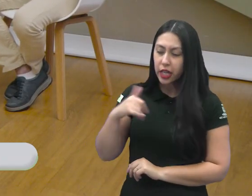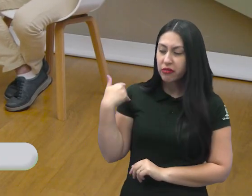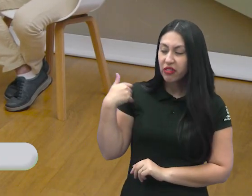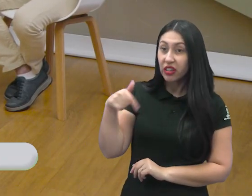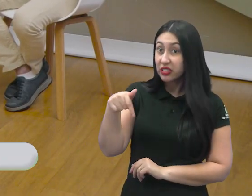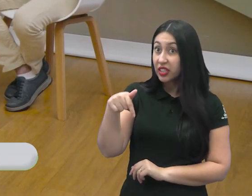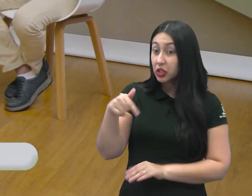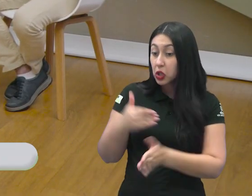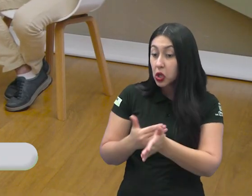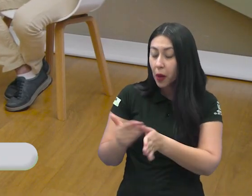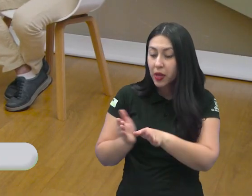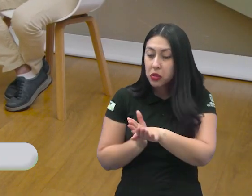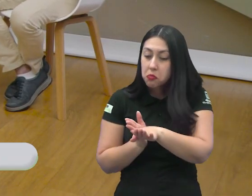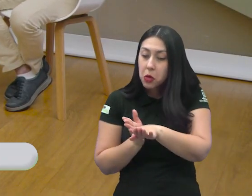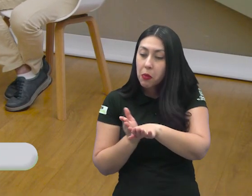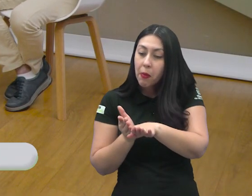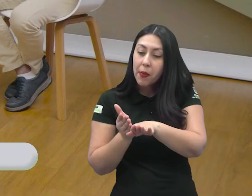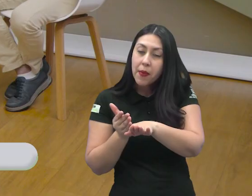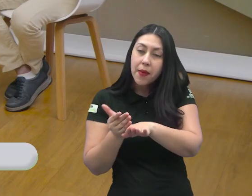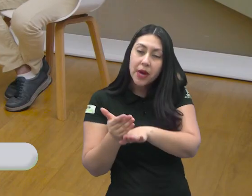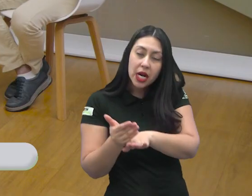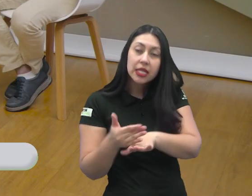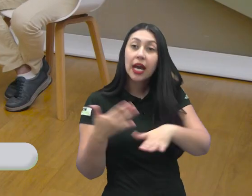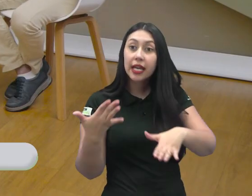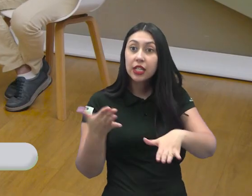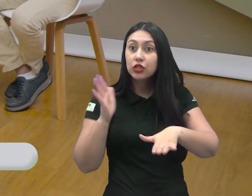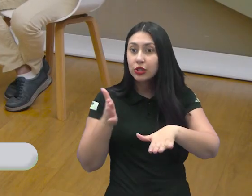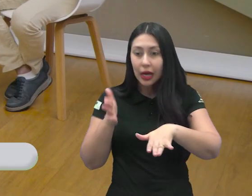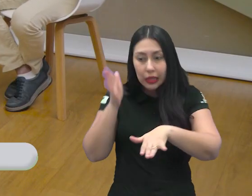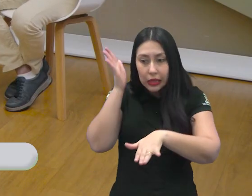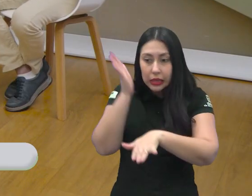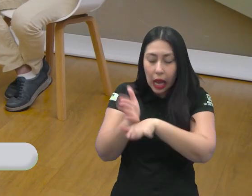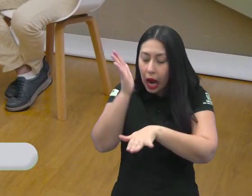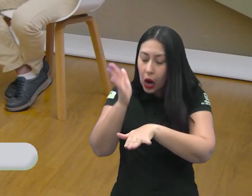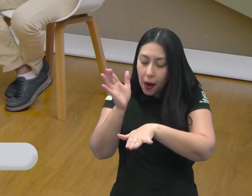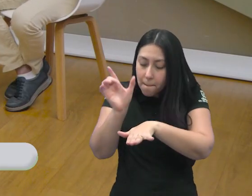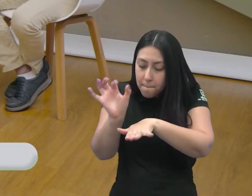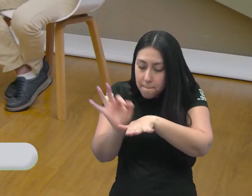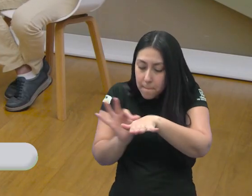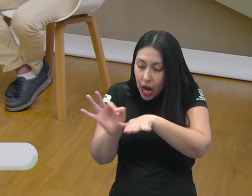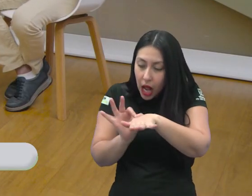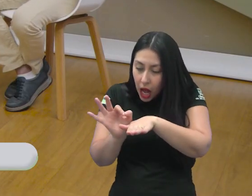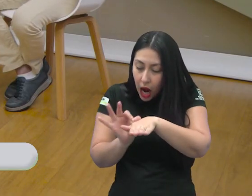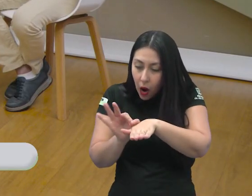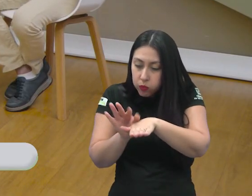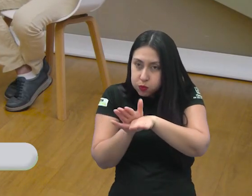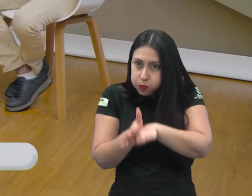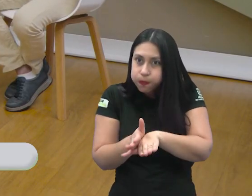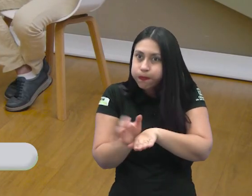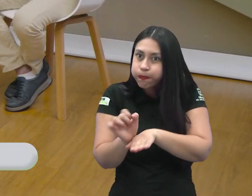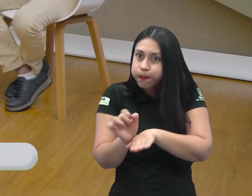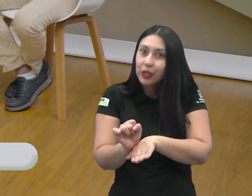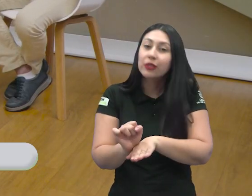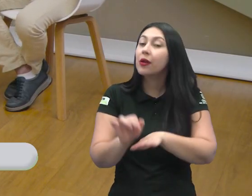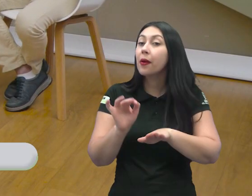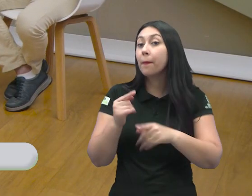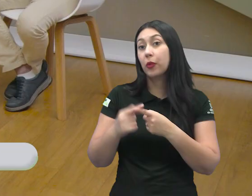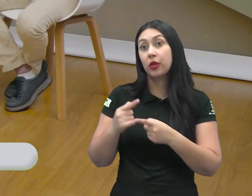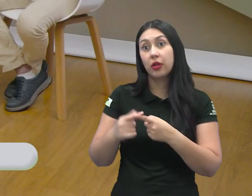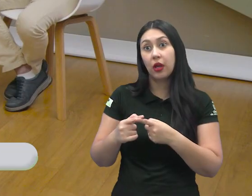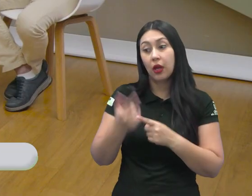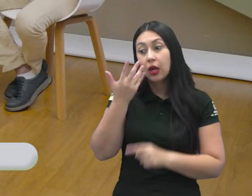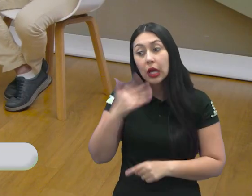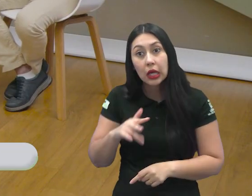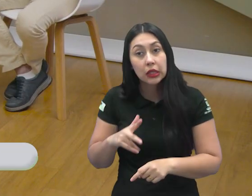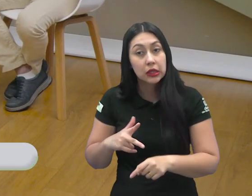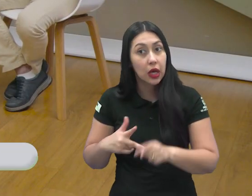gente faz uma monitorização da evolução desse joanete, com radiografias e tal, mas criança não se opera, entendeu? Entendi. A